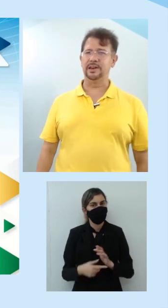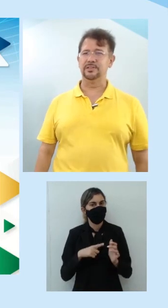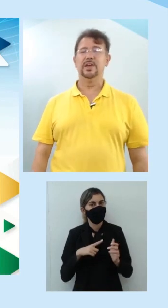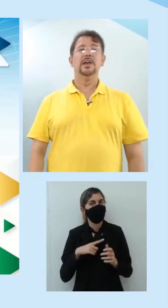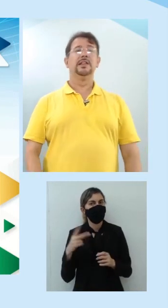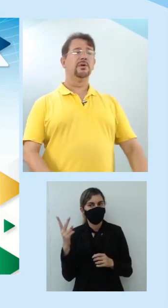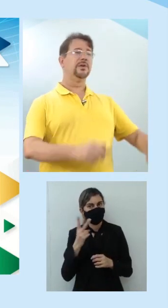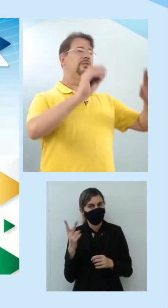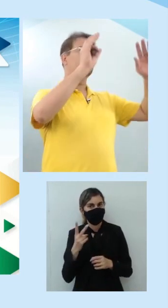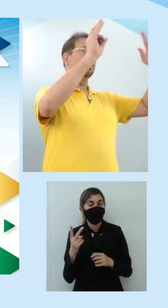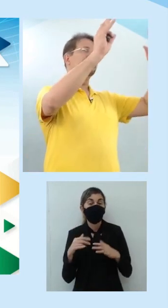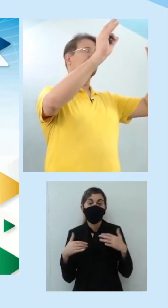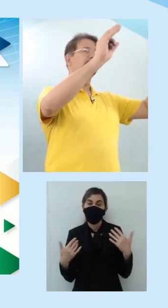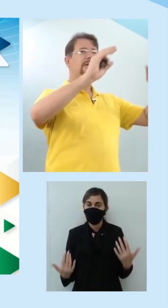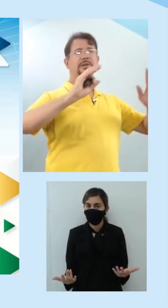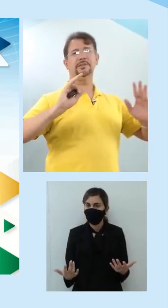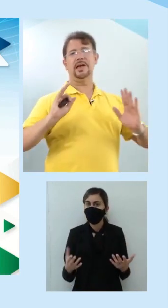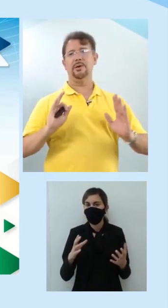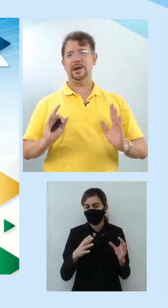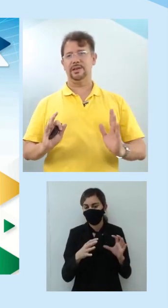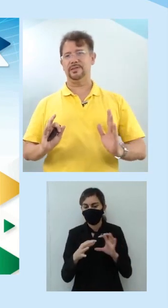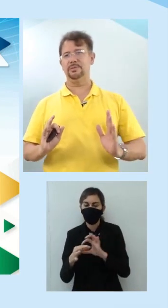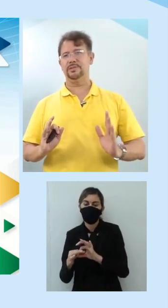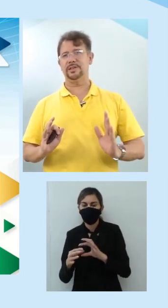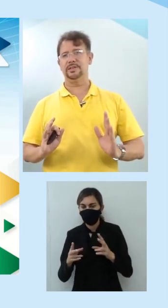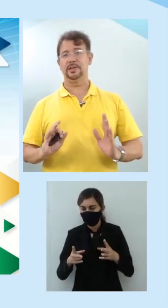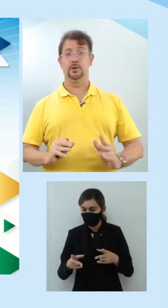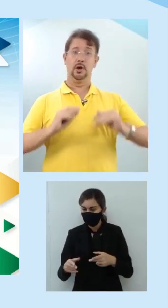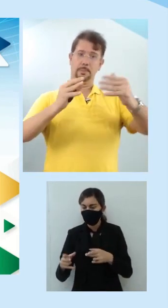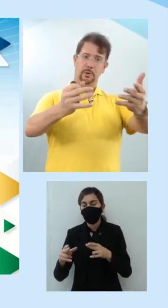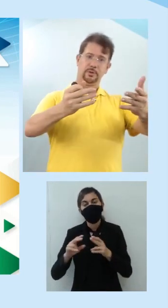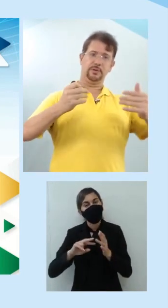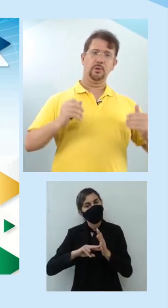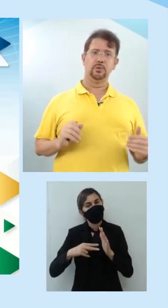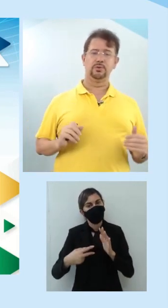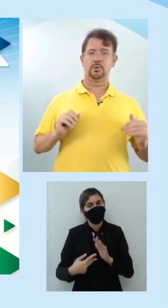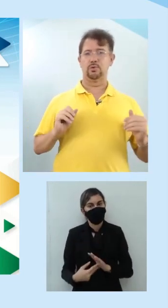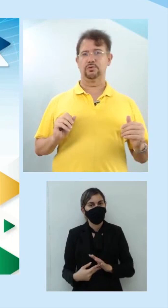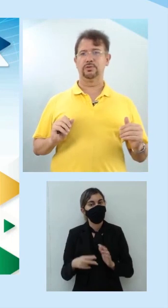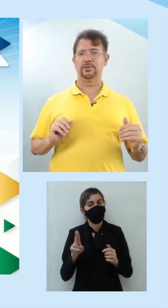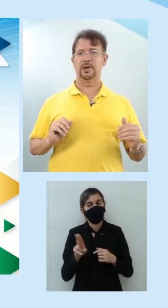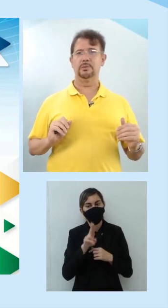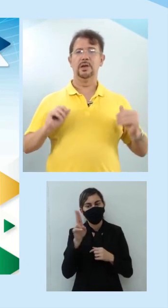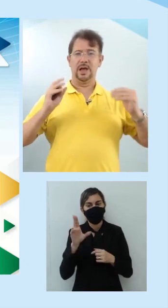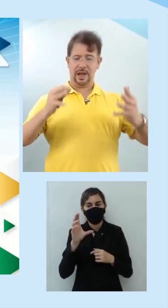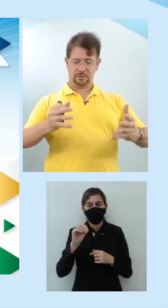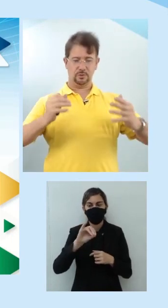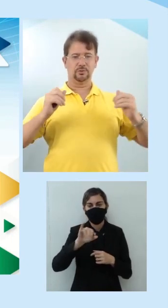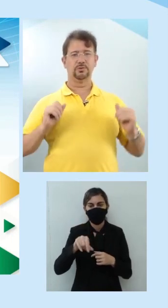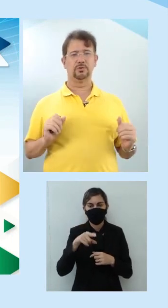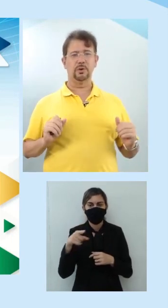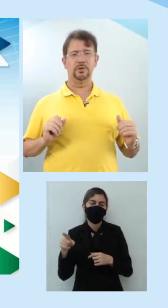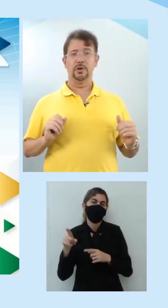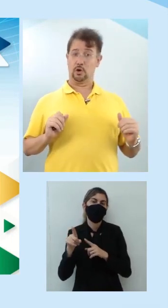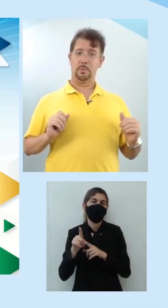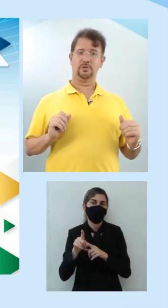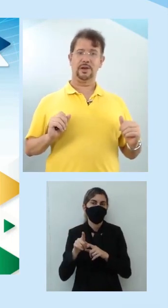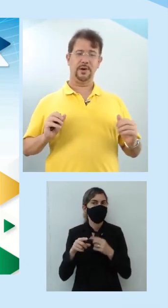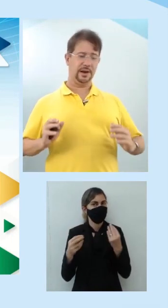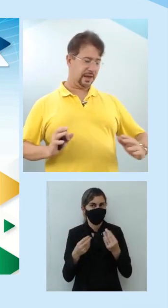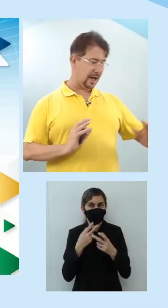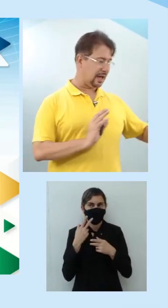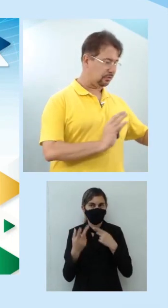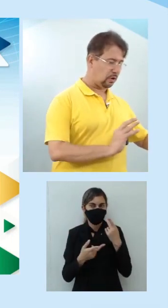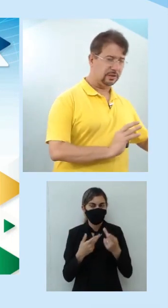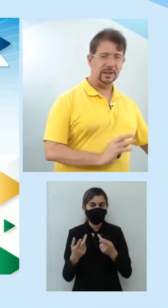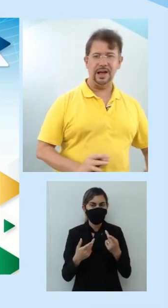entre eles. Então vejam, coesão sequencial, relação de sentido, pois se eu uso conjunção, as conjunções, como eu já